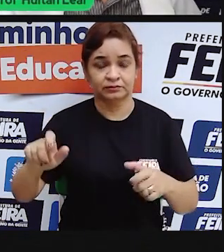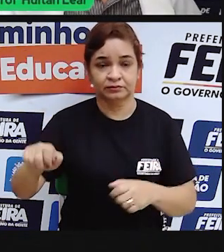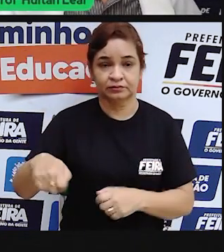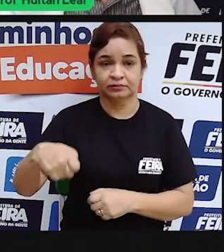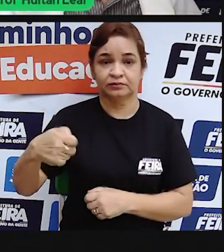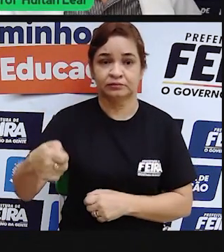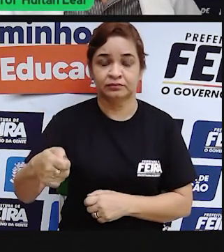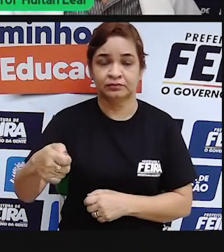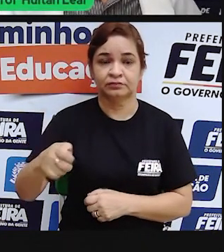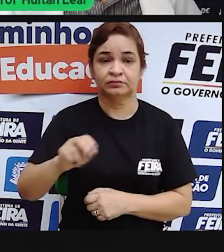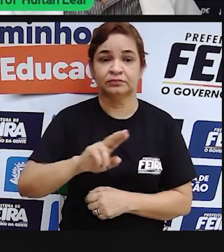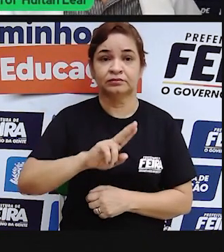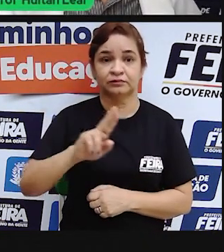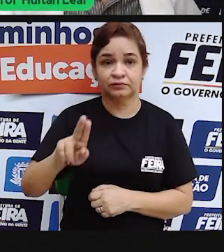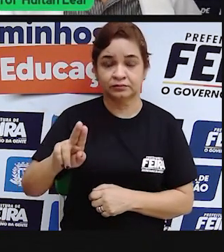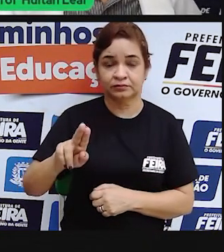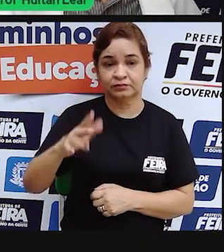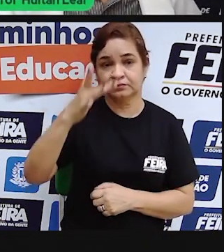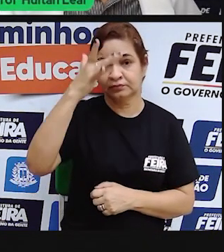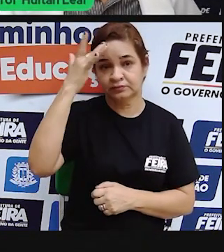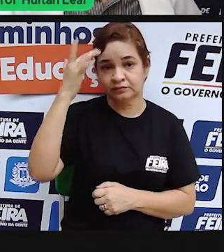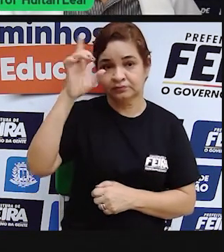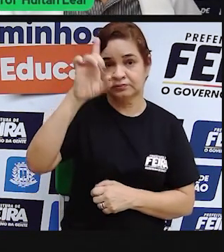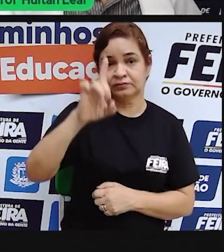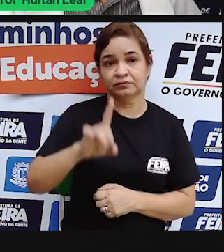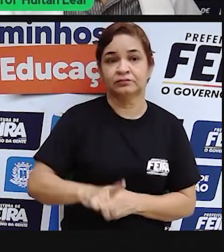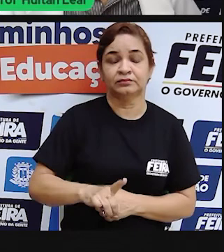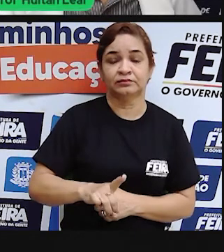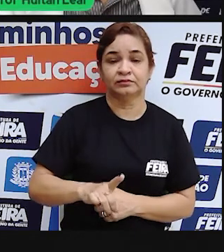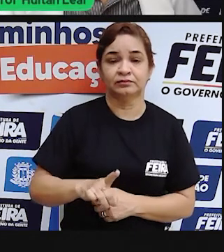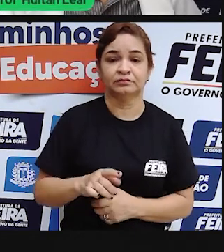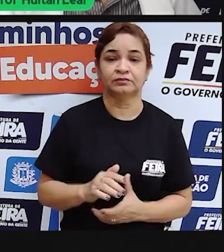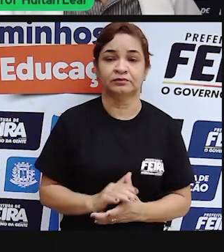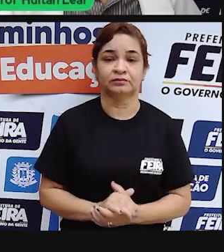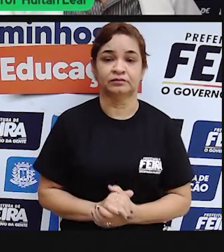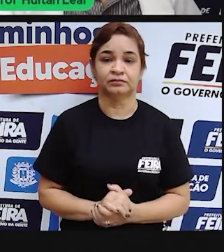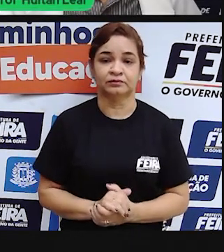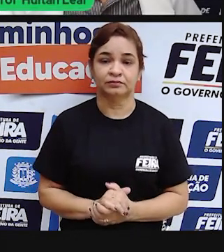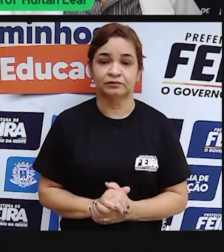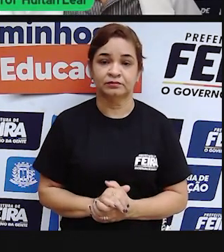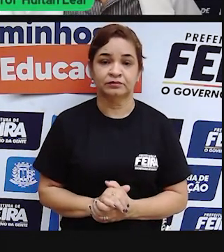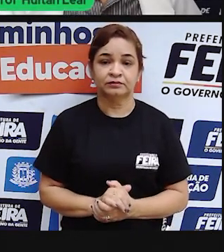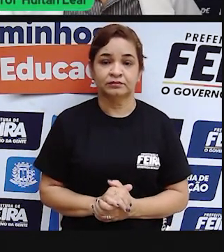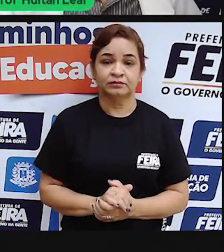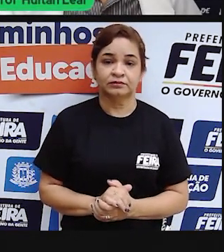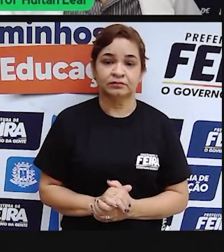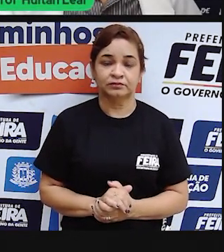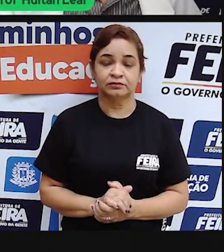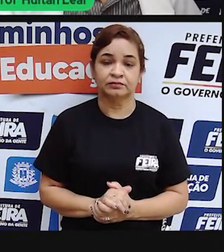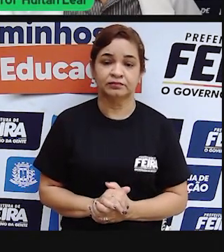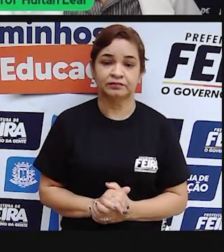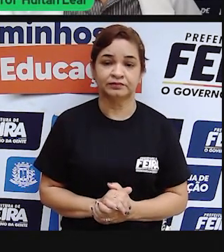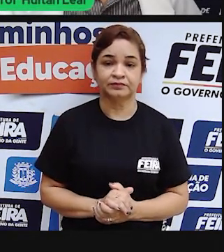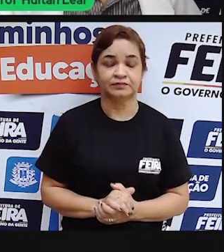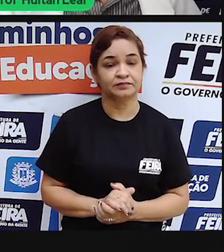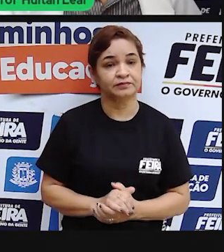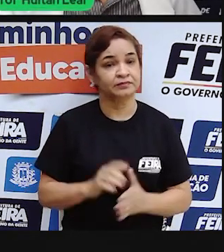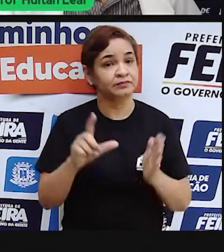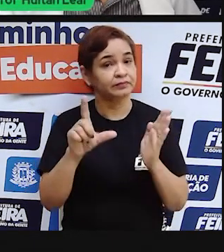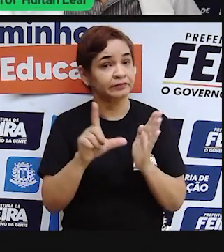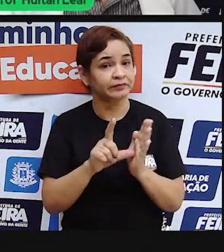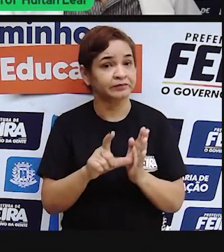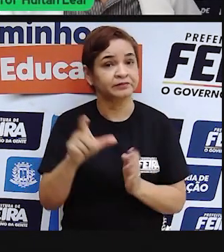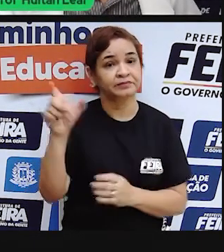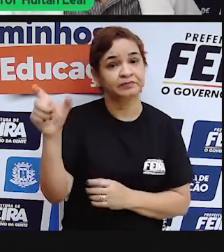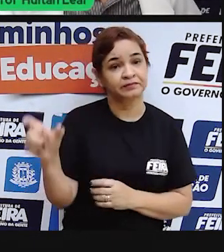quem é dono, dizendo quem é dono da loja. Né? A loja é de posse de quem? Eu estou especificando